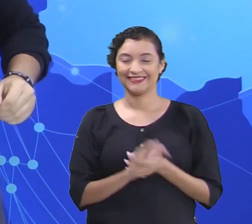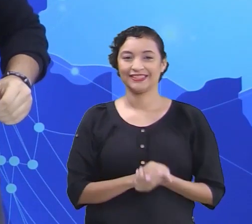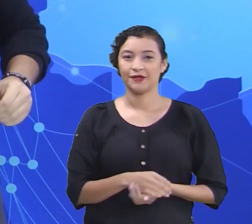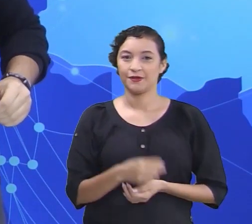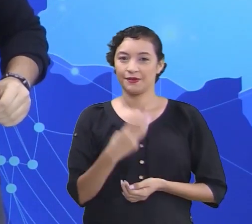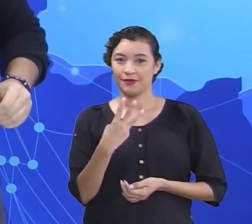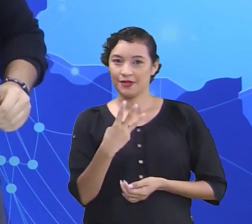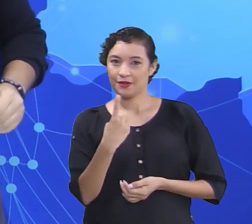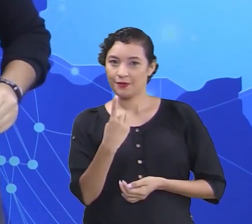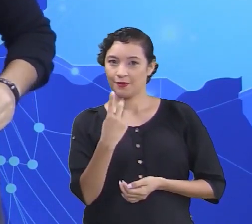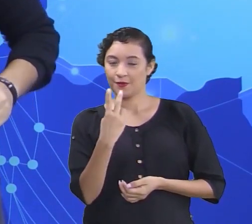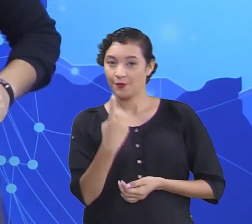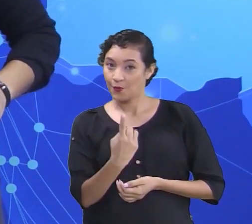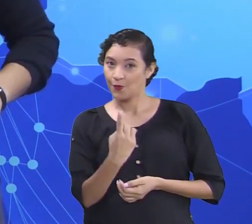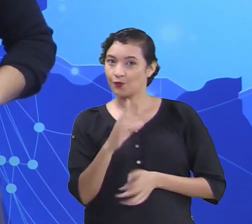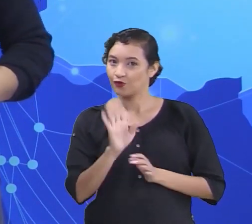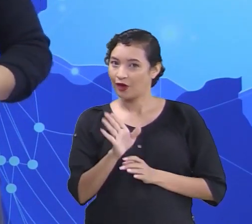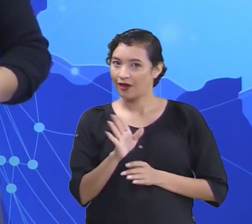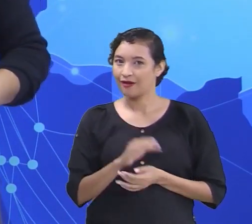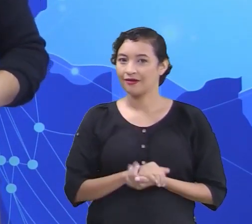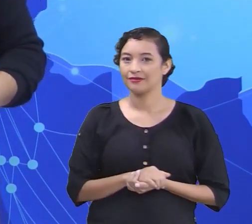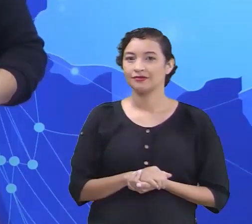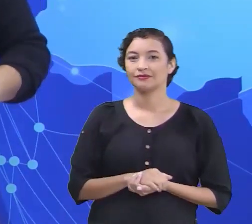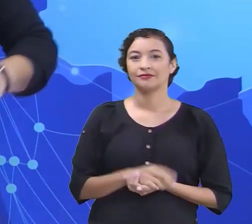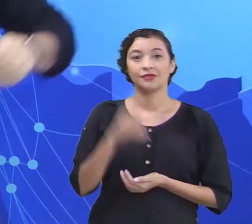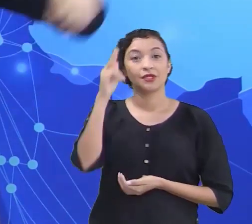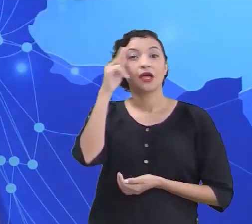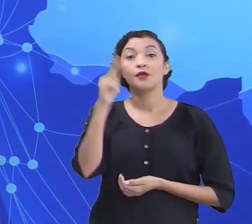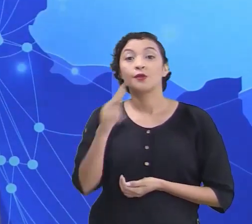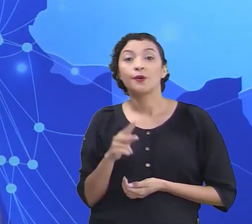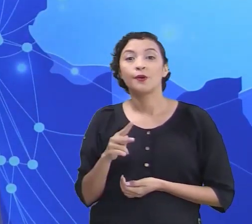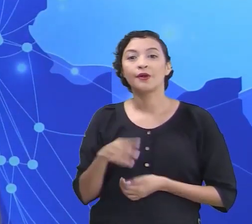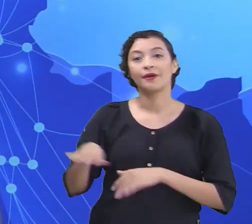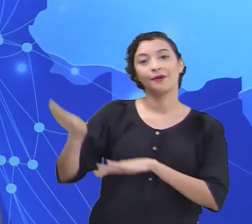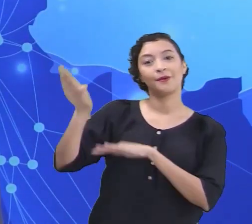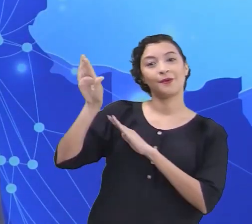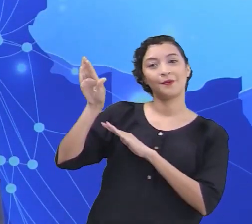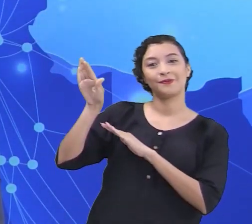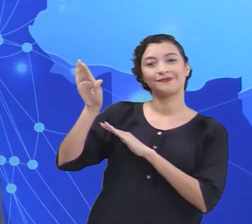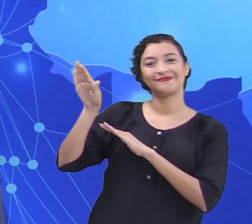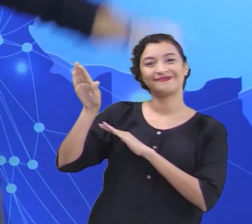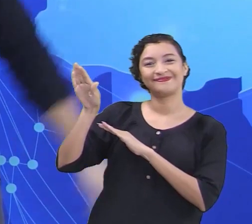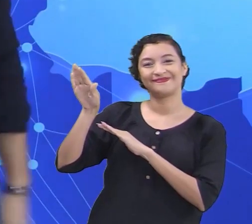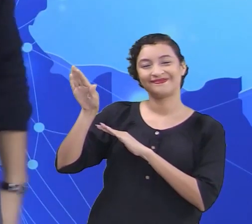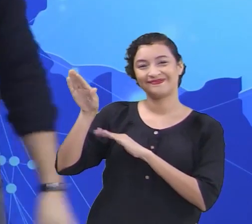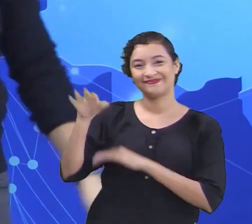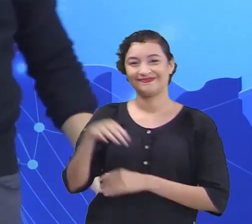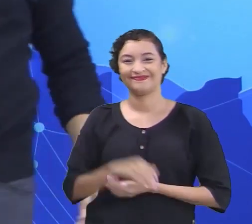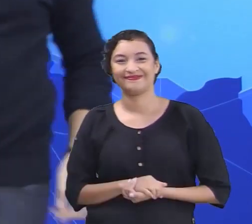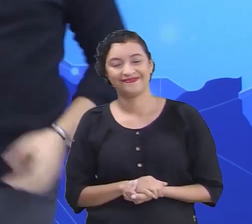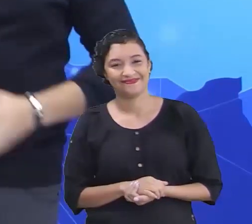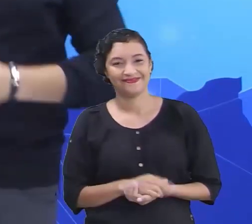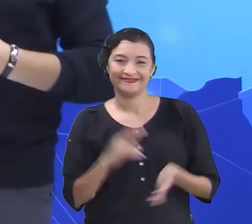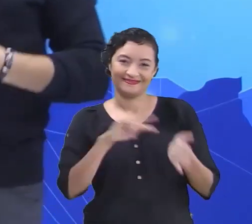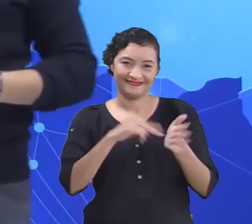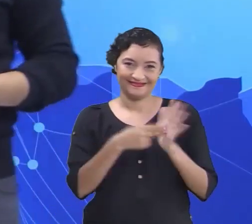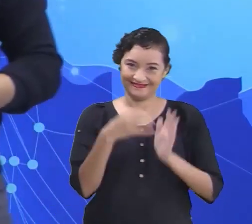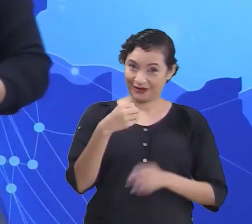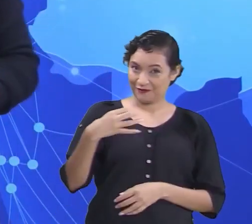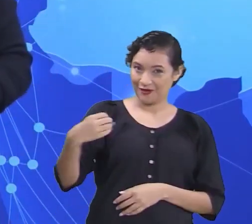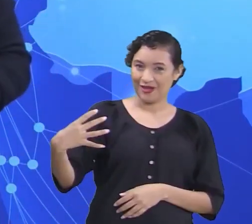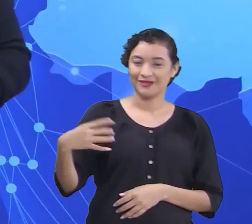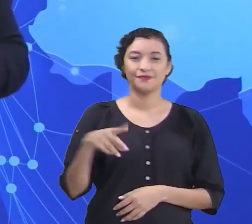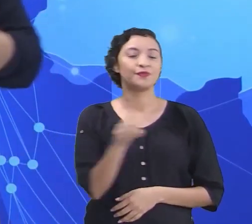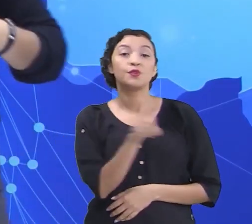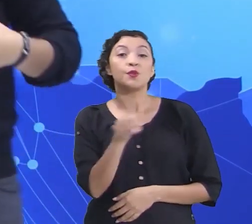3, 2, 1, a última vez. Porque a história é uma viagem. Não esqueça. Nós estaremos juntos